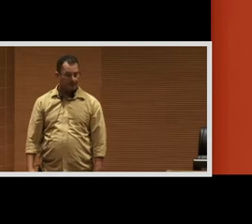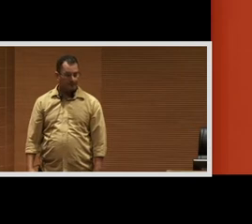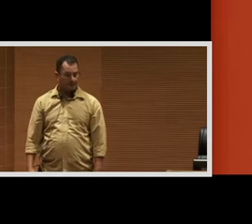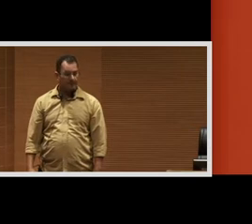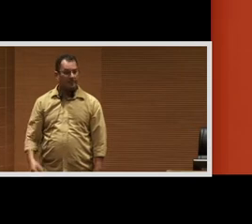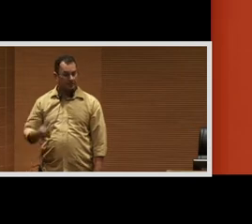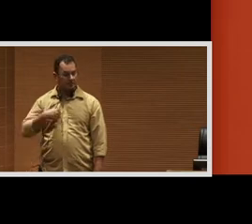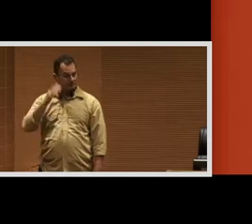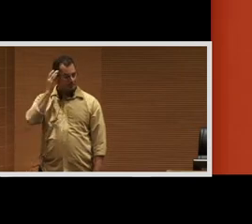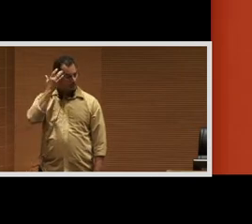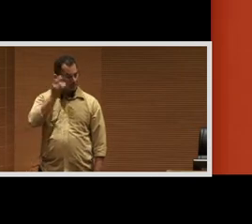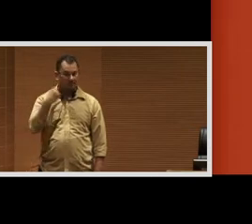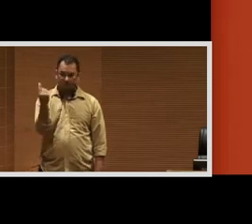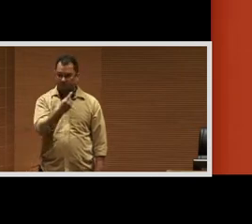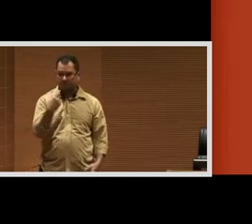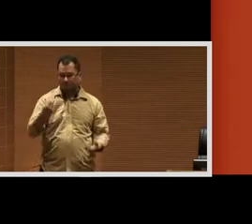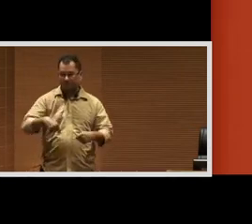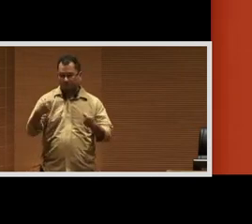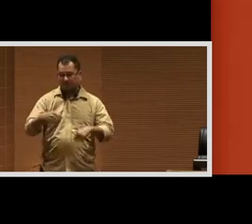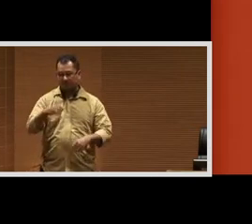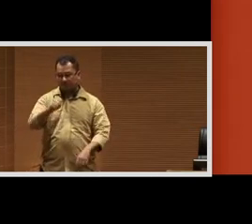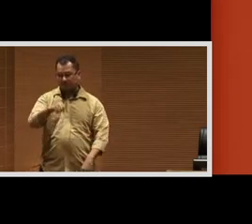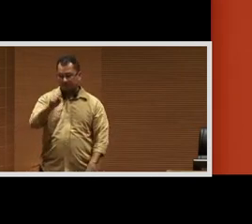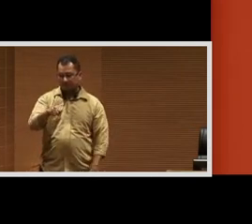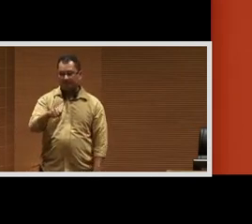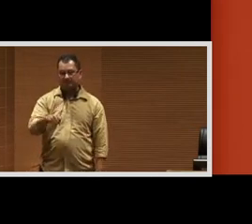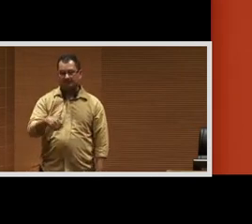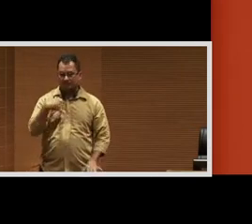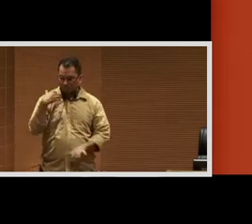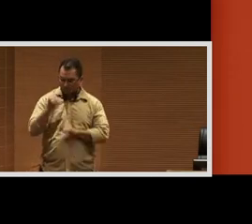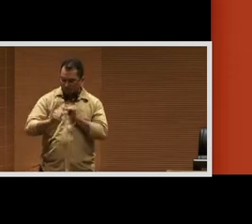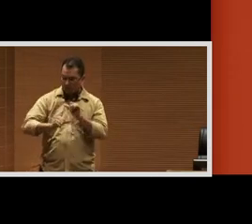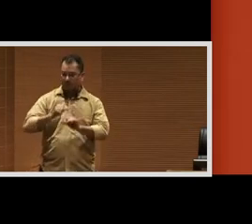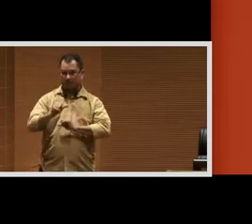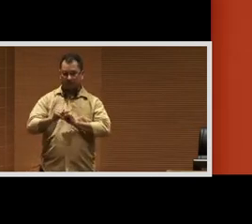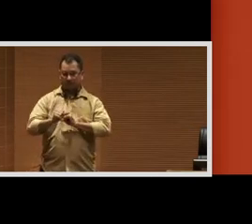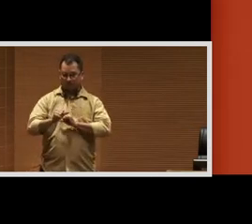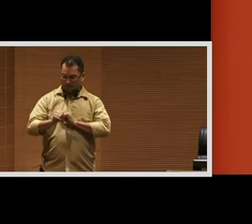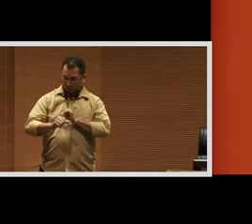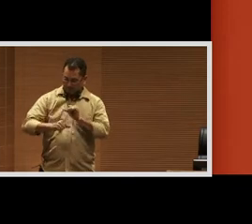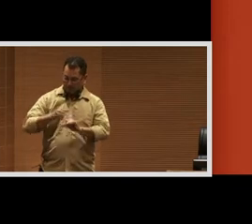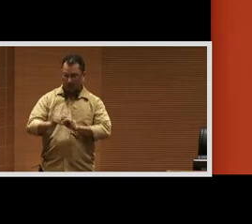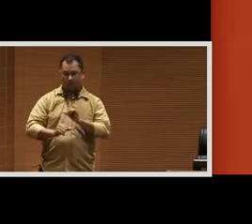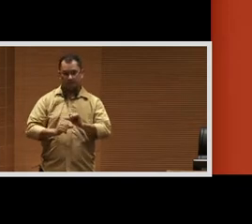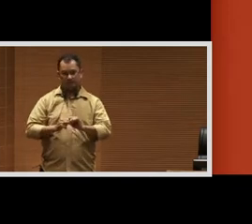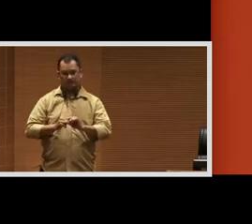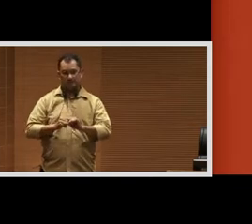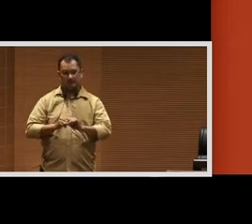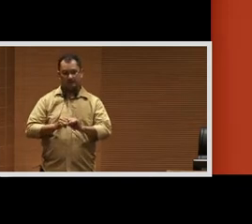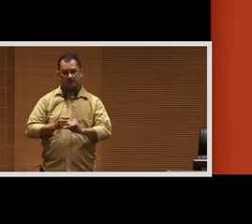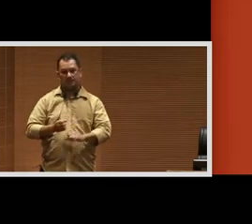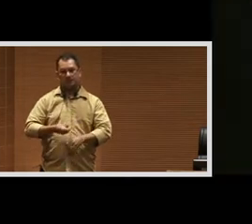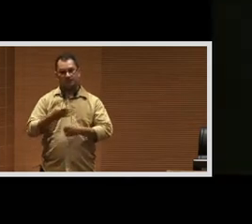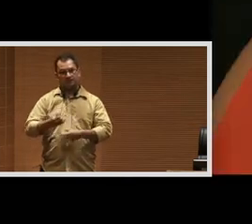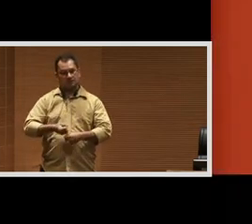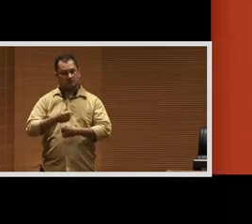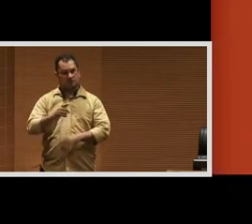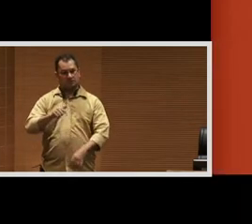Eu acho que a gente precisa, sim, renascer e renascer construindo